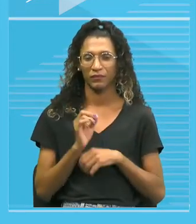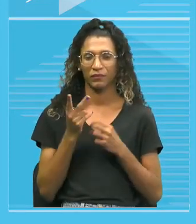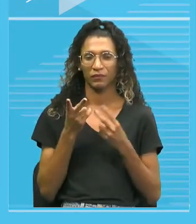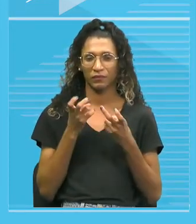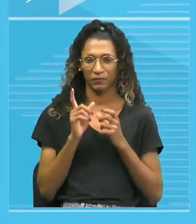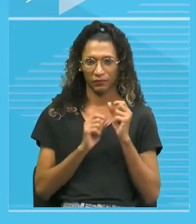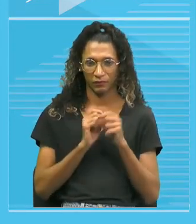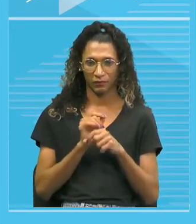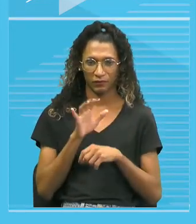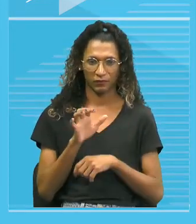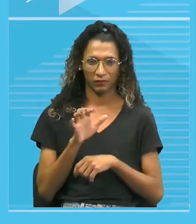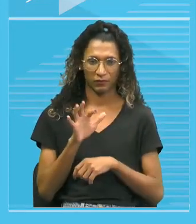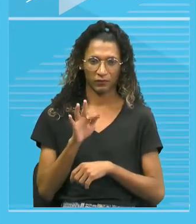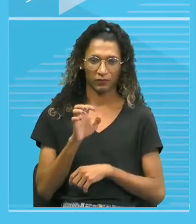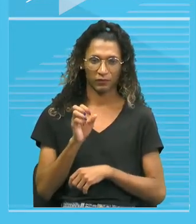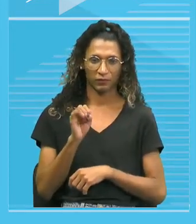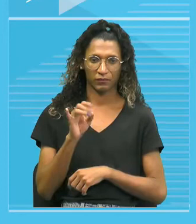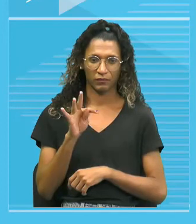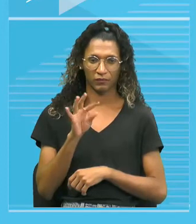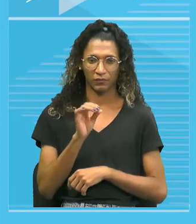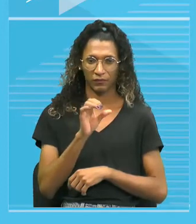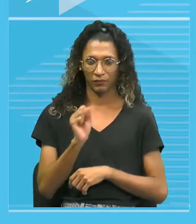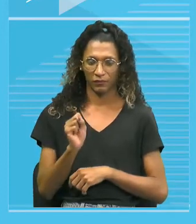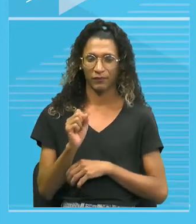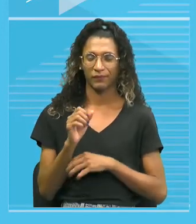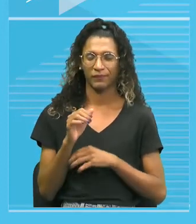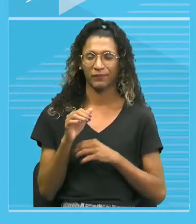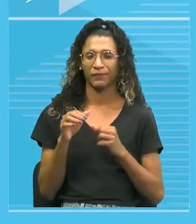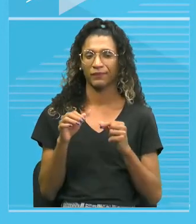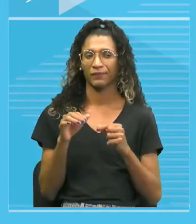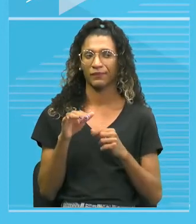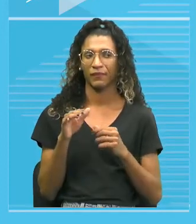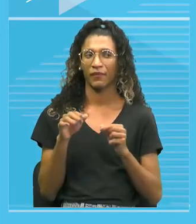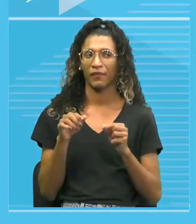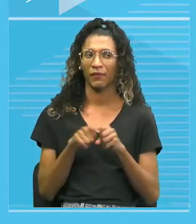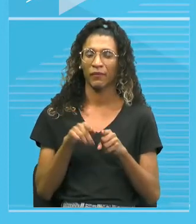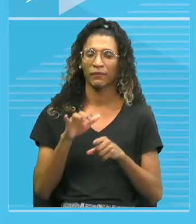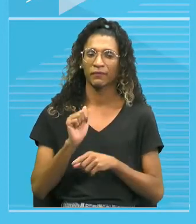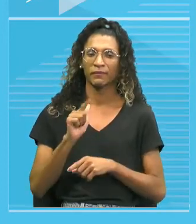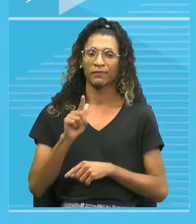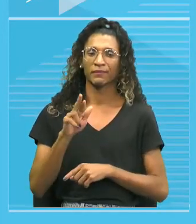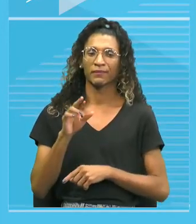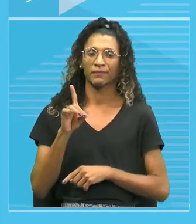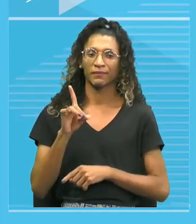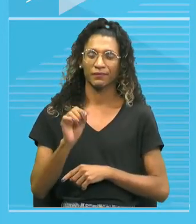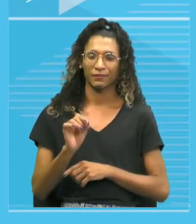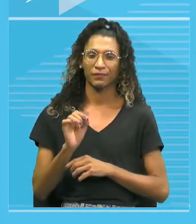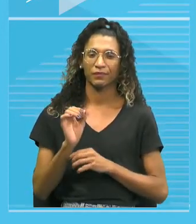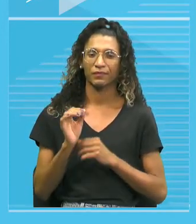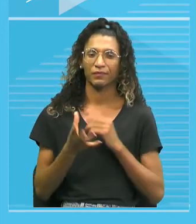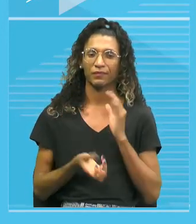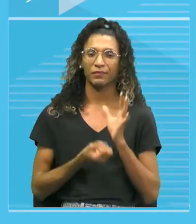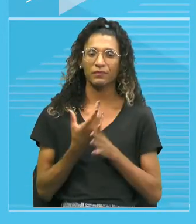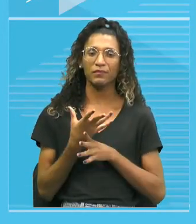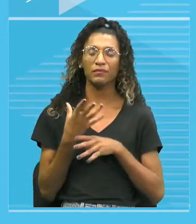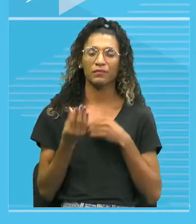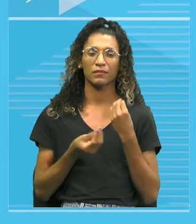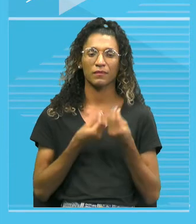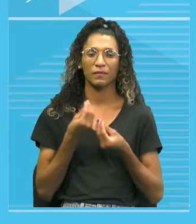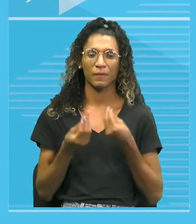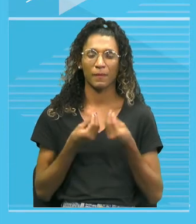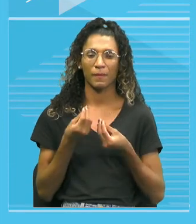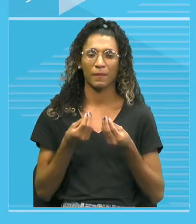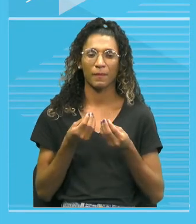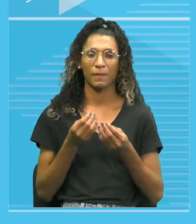efeitos agudos e vimos os efeitos tardios, são duas coisas diferentes. Efeito agudo é o que aparece ali mais